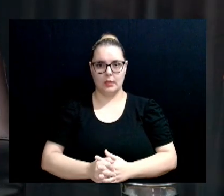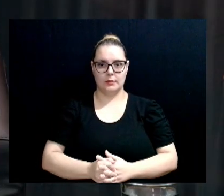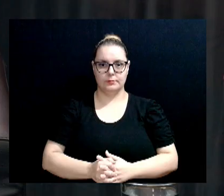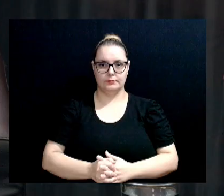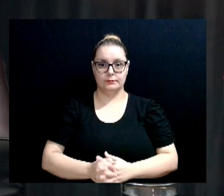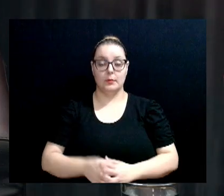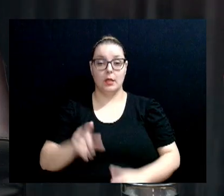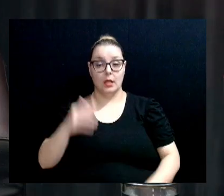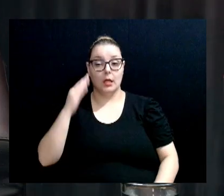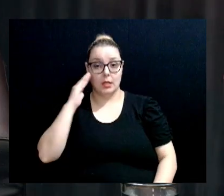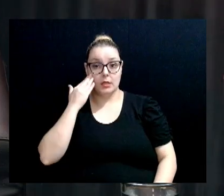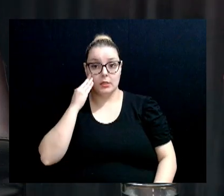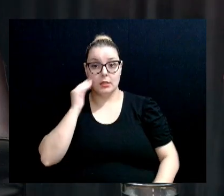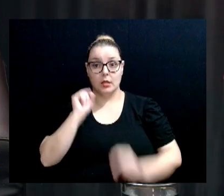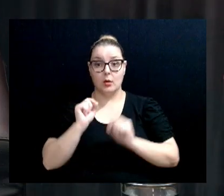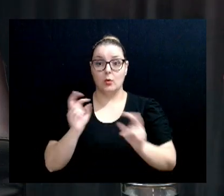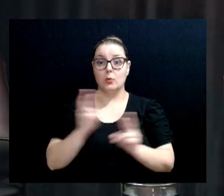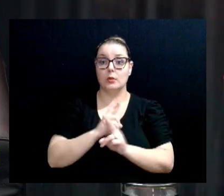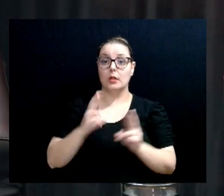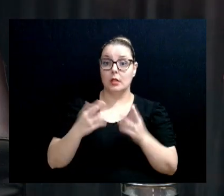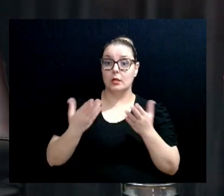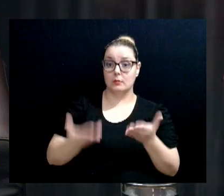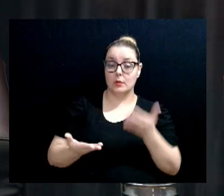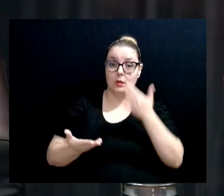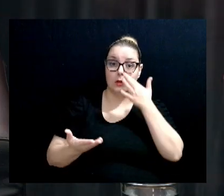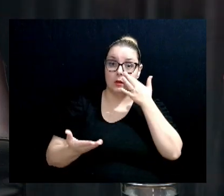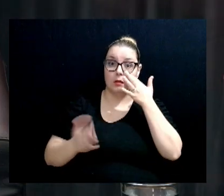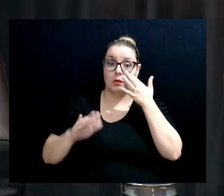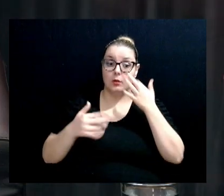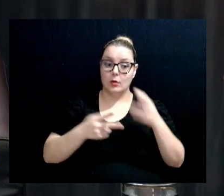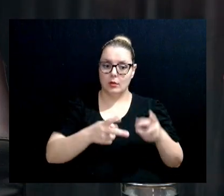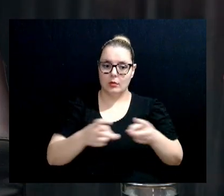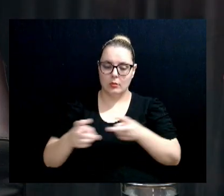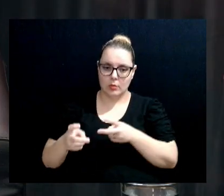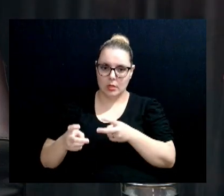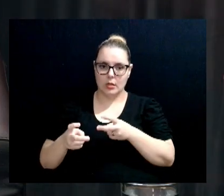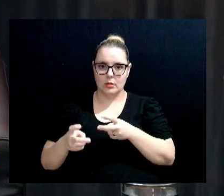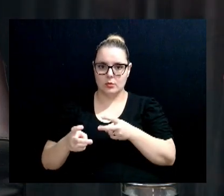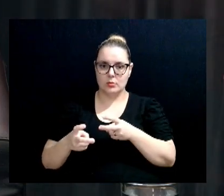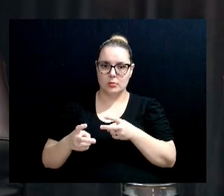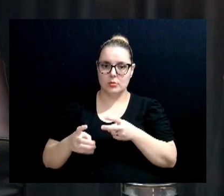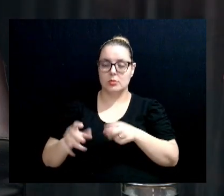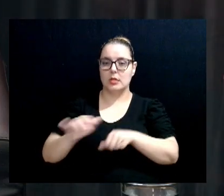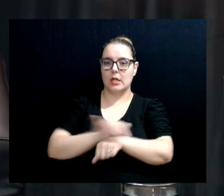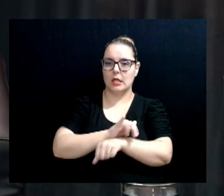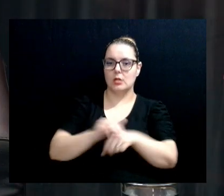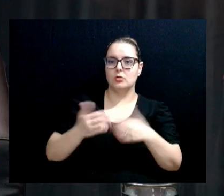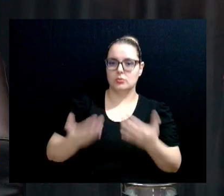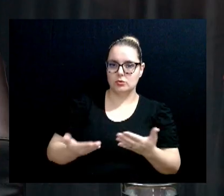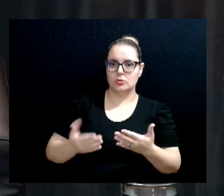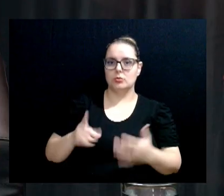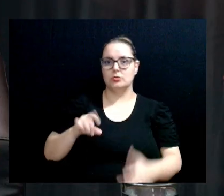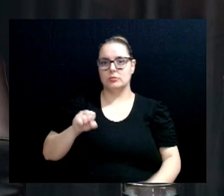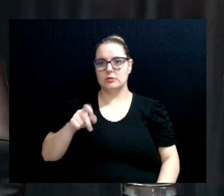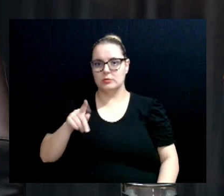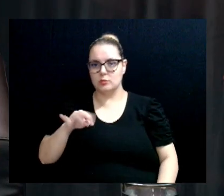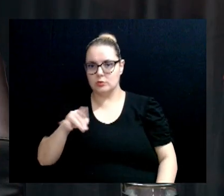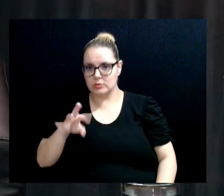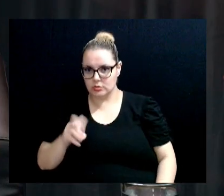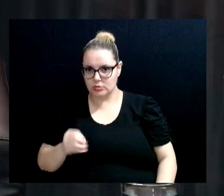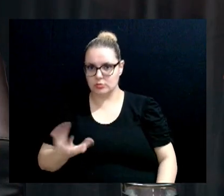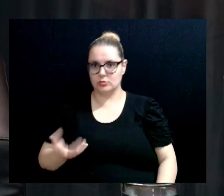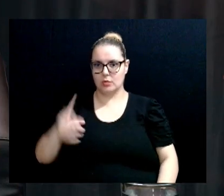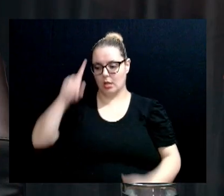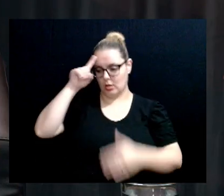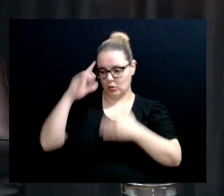está associado a isso. Quando há essa percepção de que essas ferramentas, os dispositivos, a sua rotina, ela está